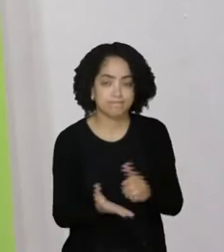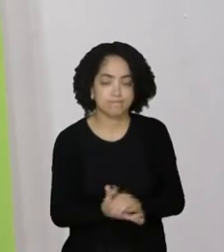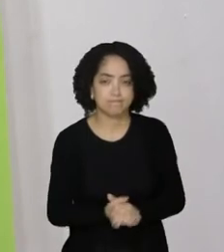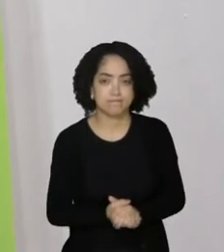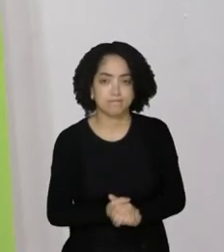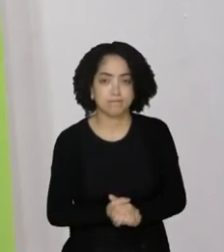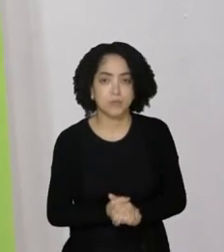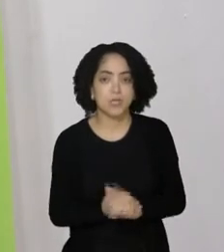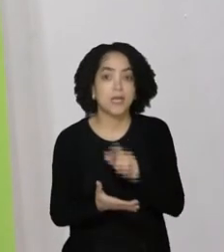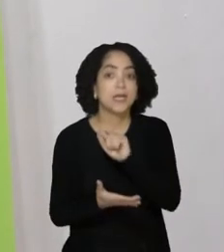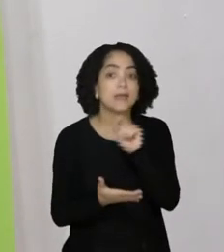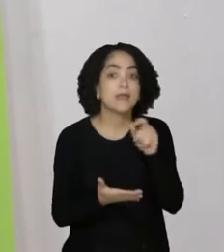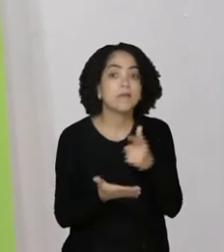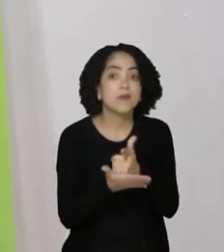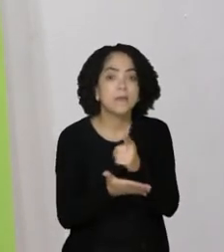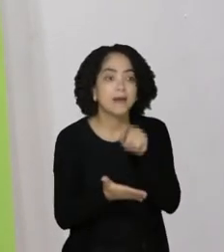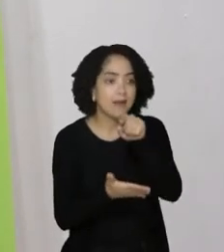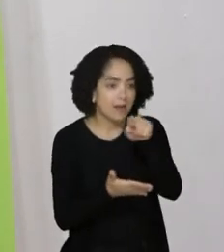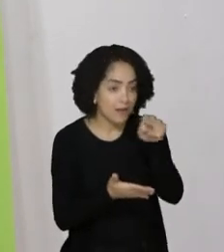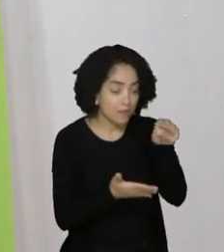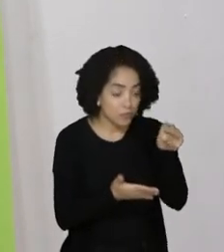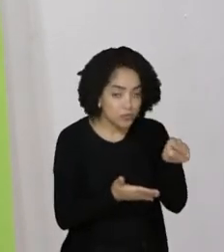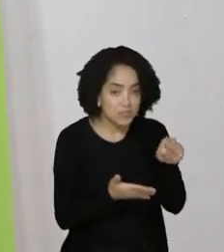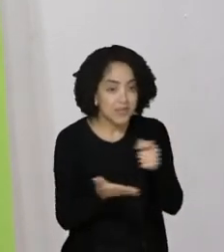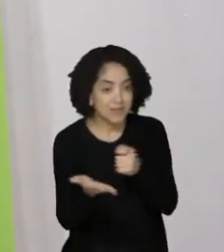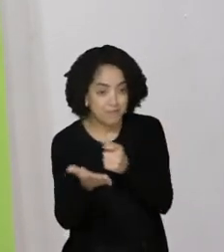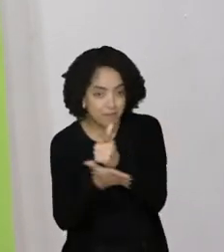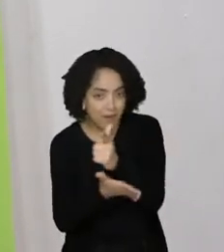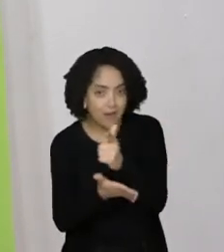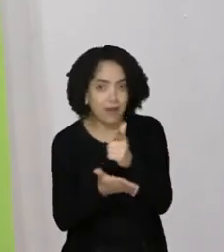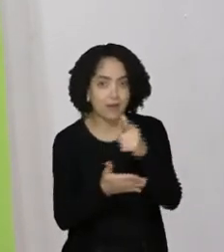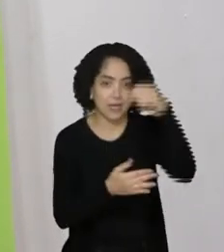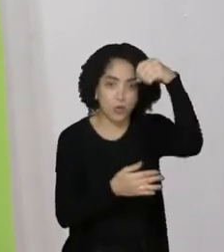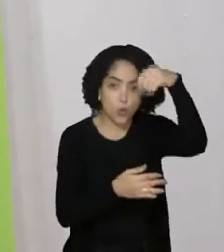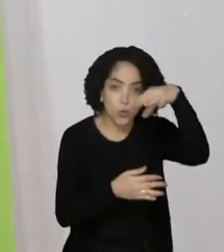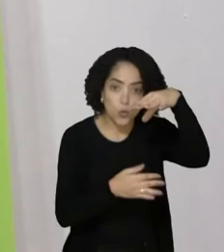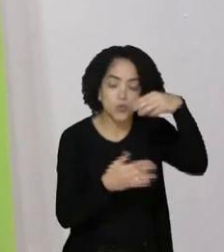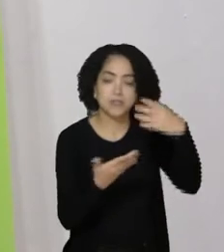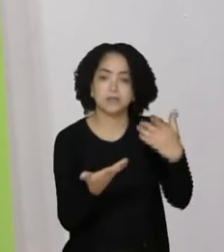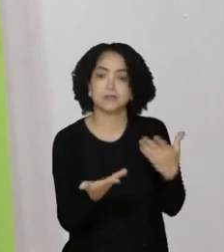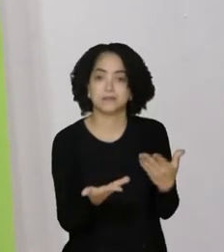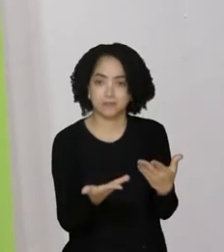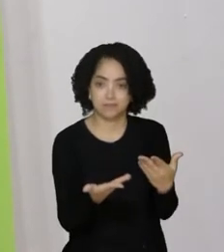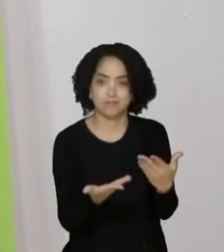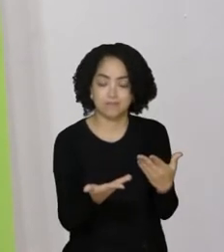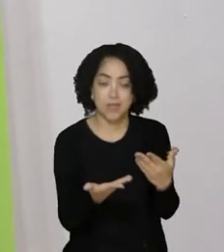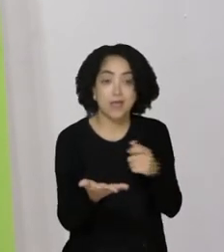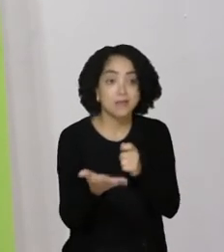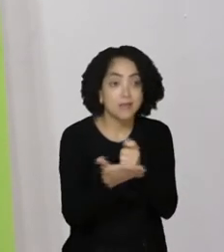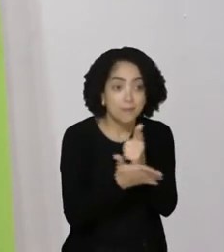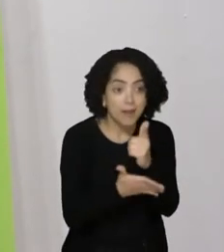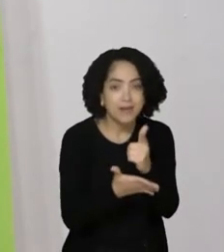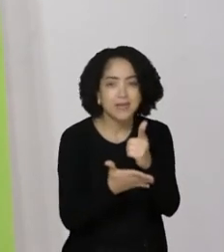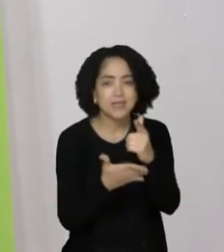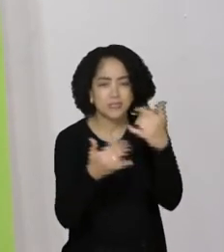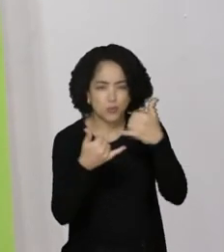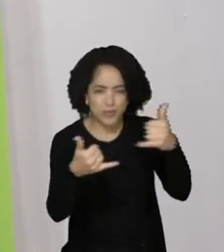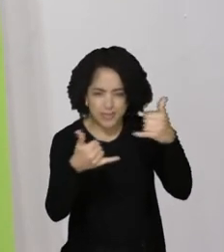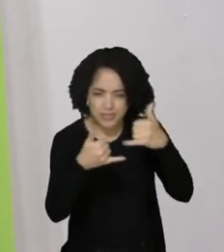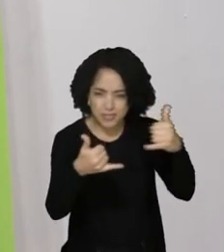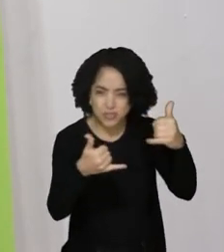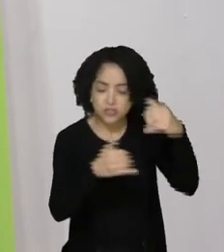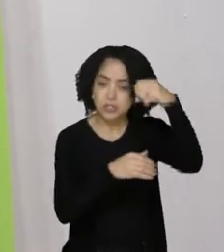quem vai pagar eu consumidor é você consumidor que tá pagando a luz tá pagando a energia da sua casa